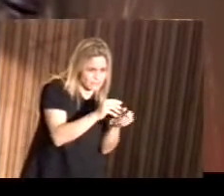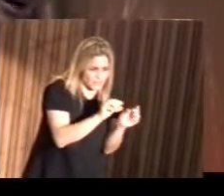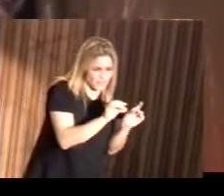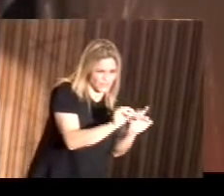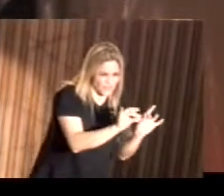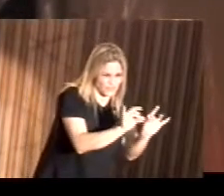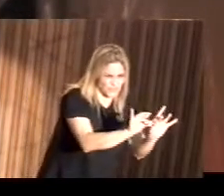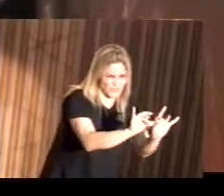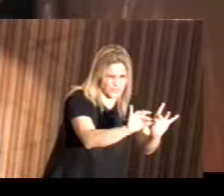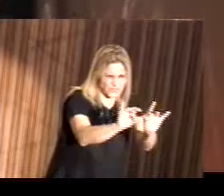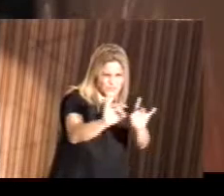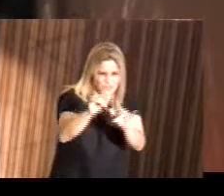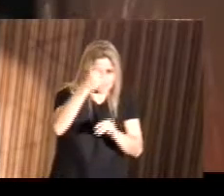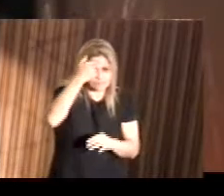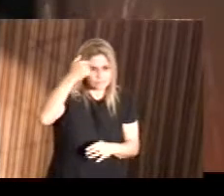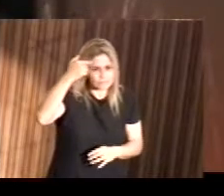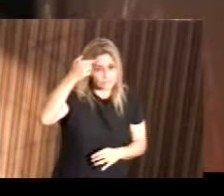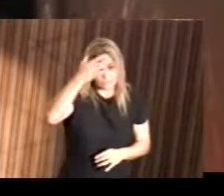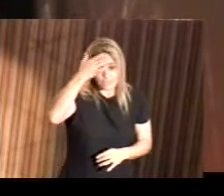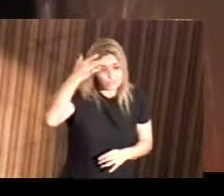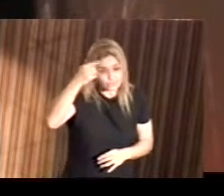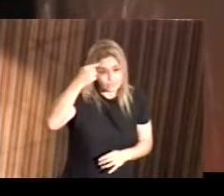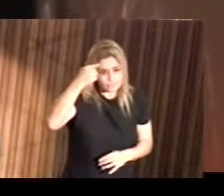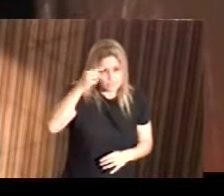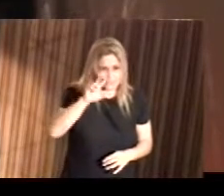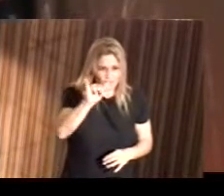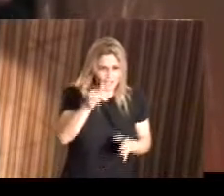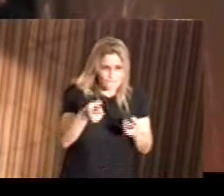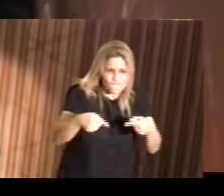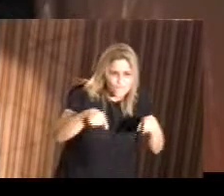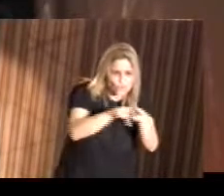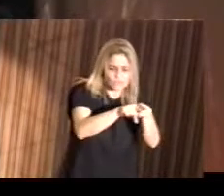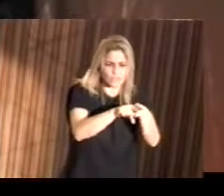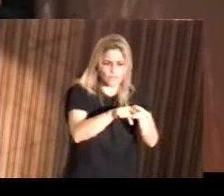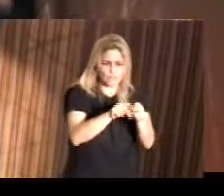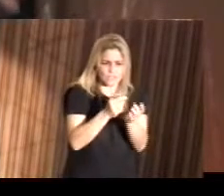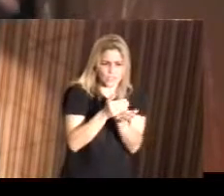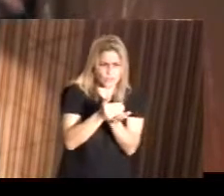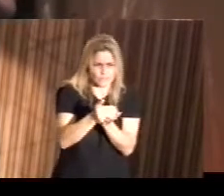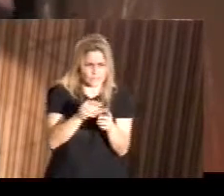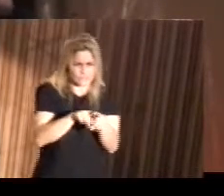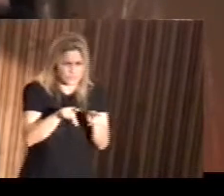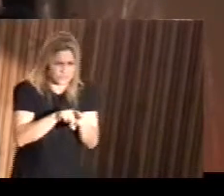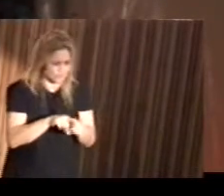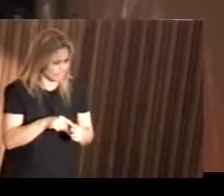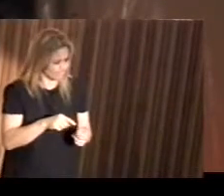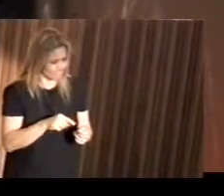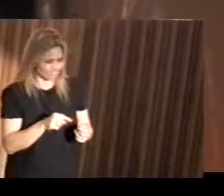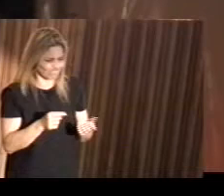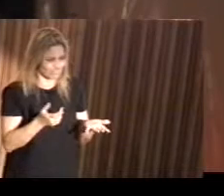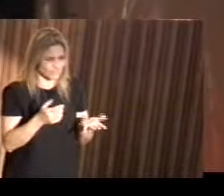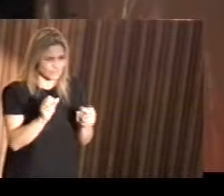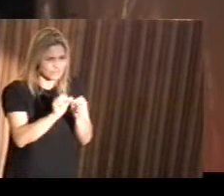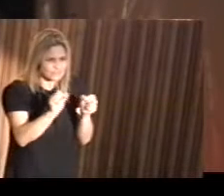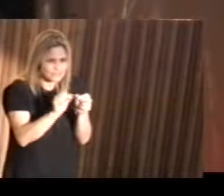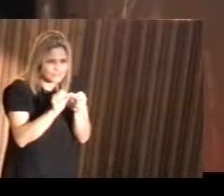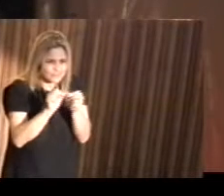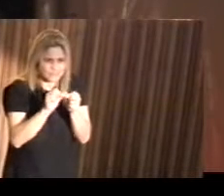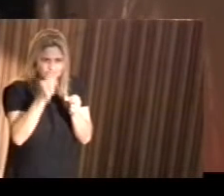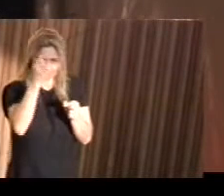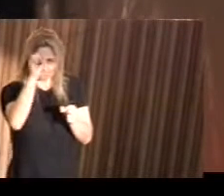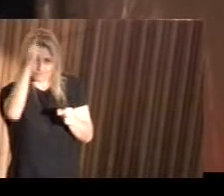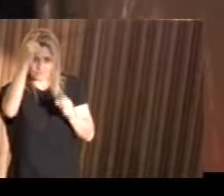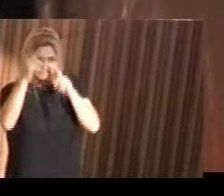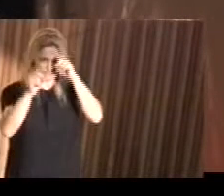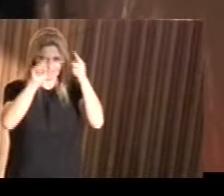vez naquele período. E naquela época eles usaram toda a tecnologia possível,